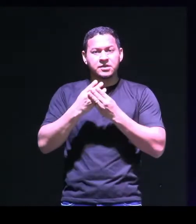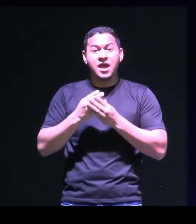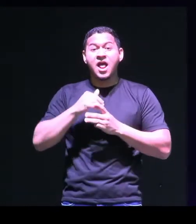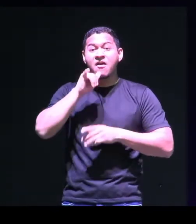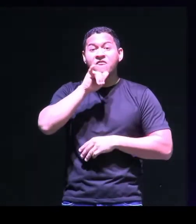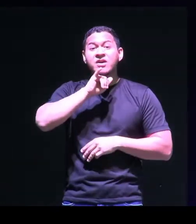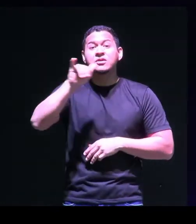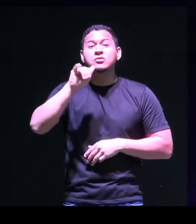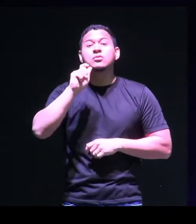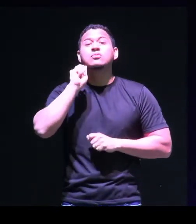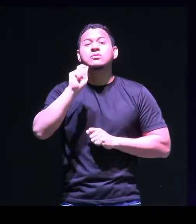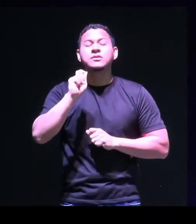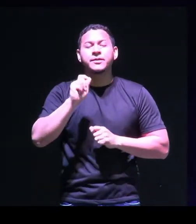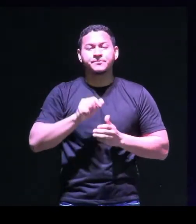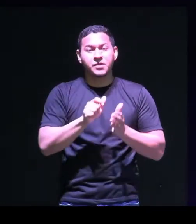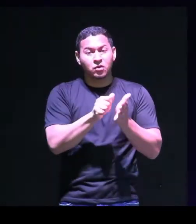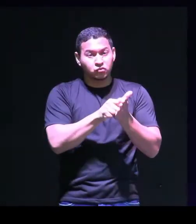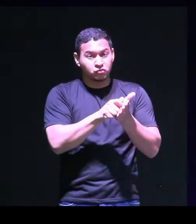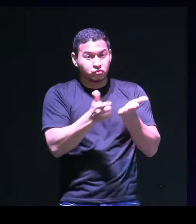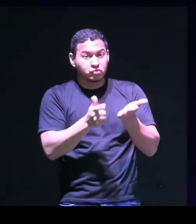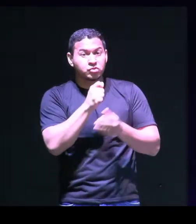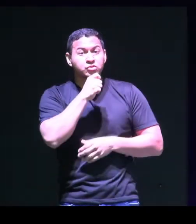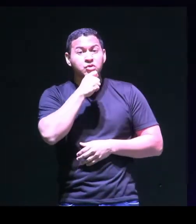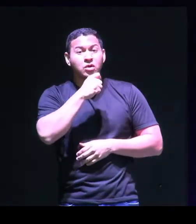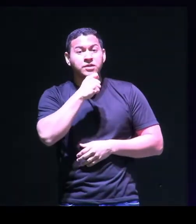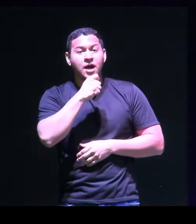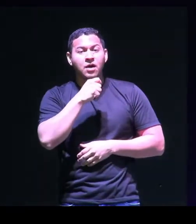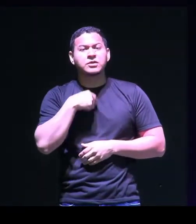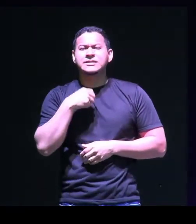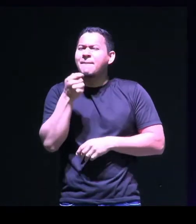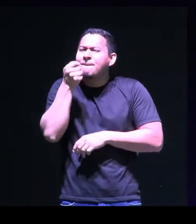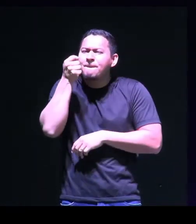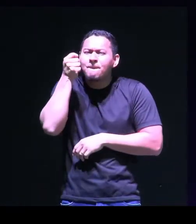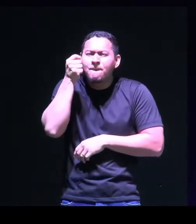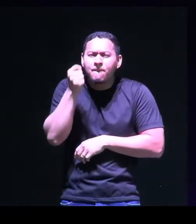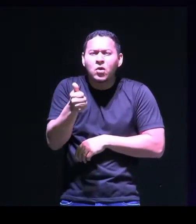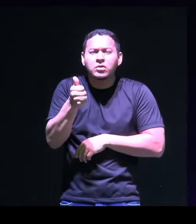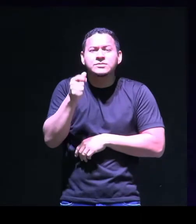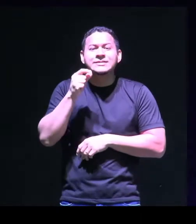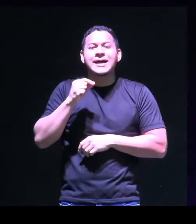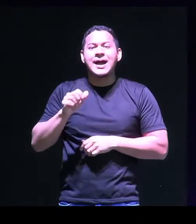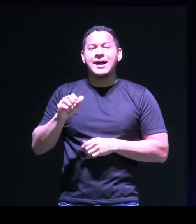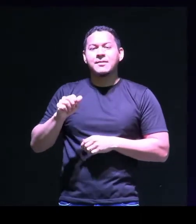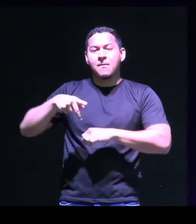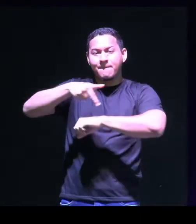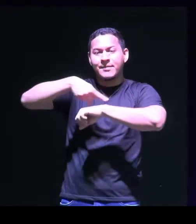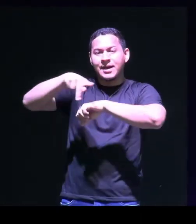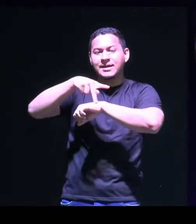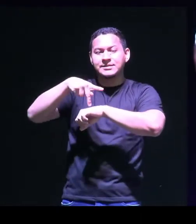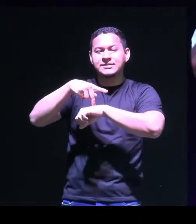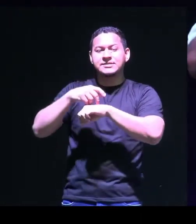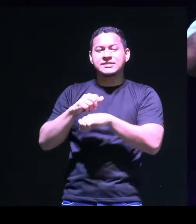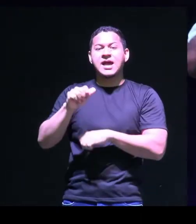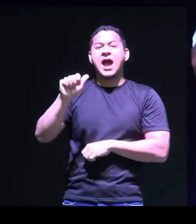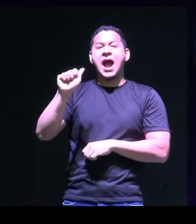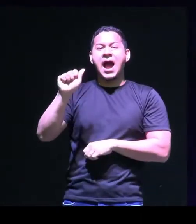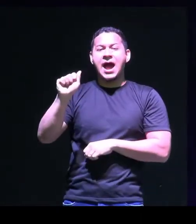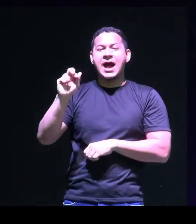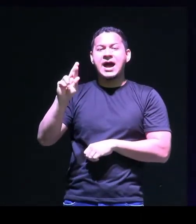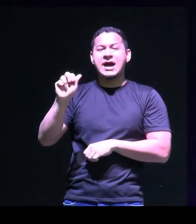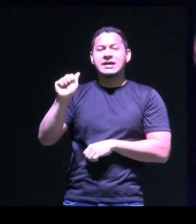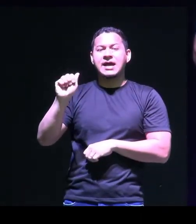um jornal famoso de Jerusalém, que está muito próximo da Arábia Saudita regularizar